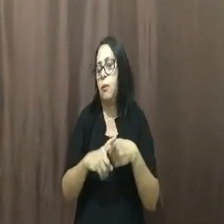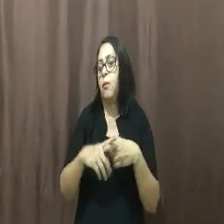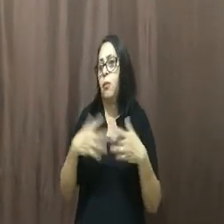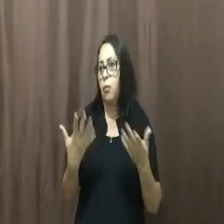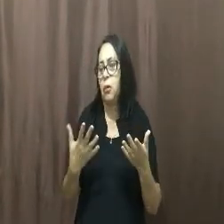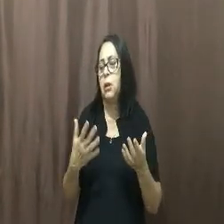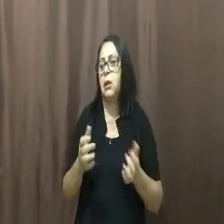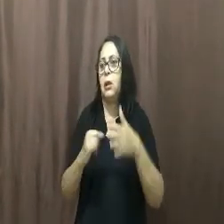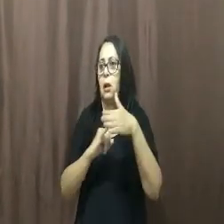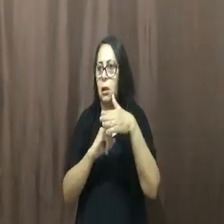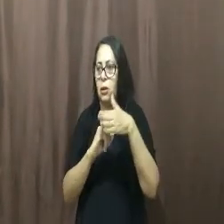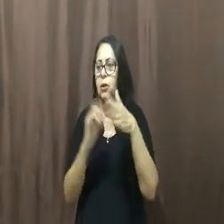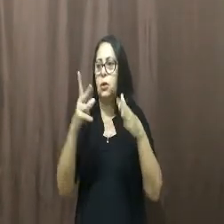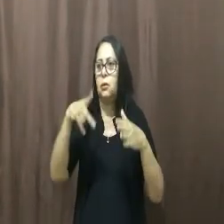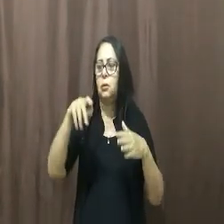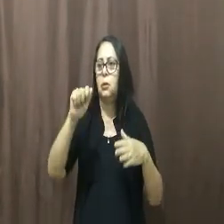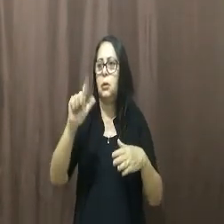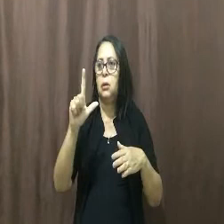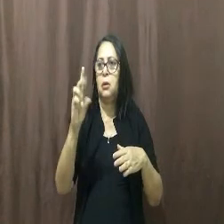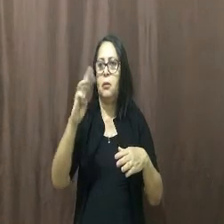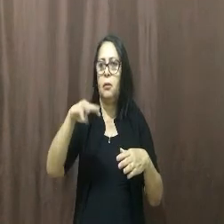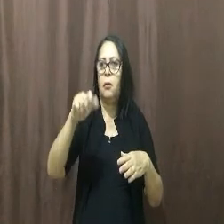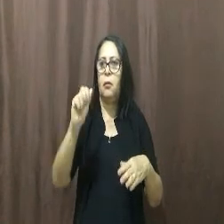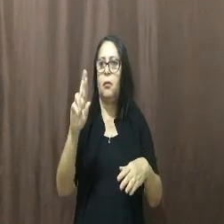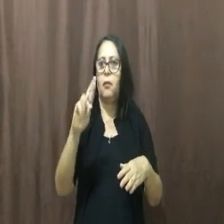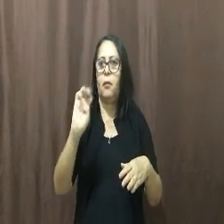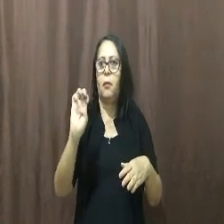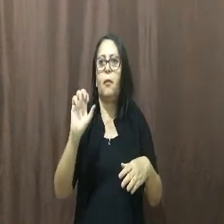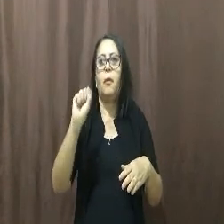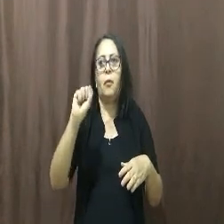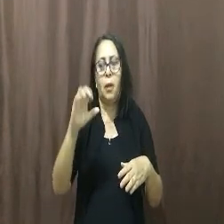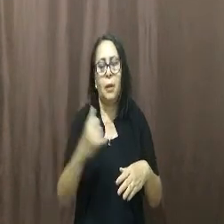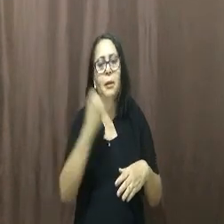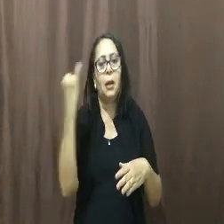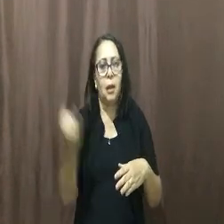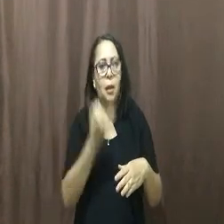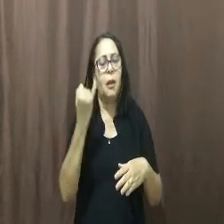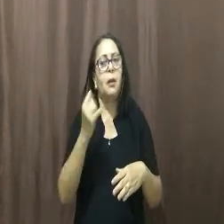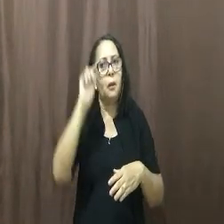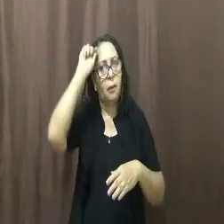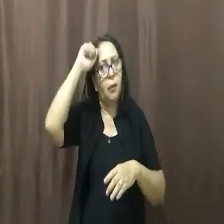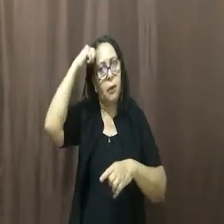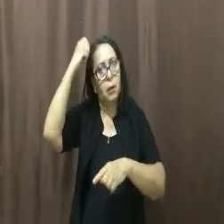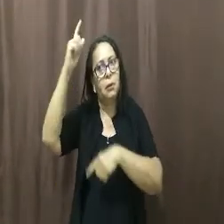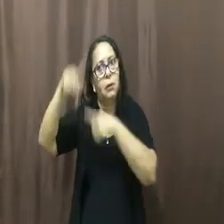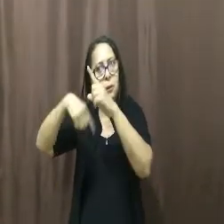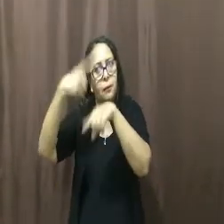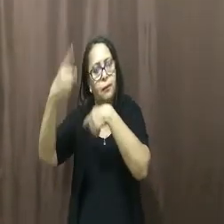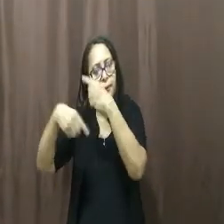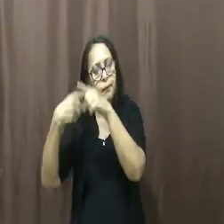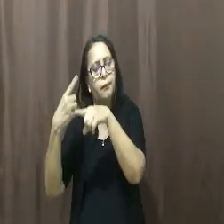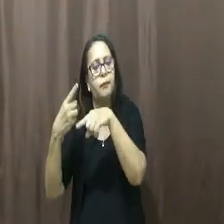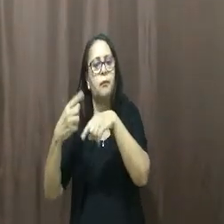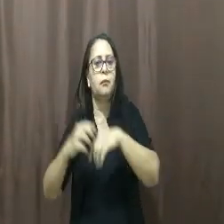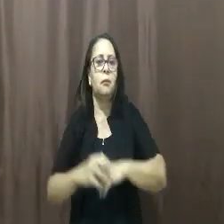papel histórico na luta e na preservação da cultura brasileira.